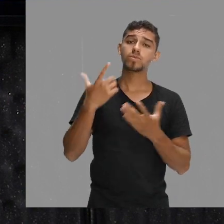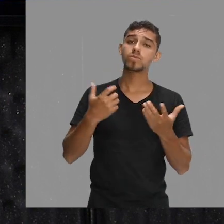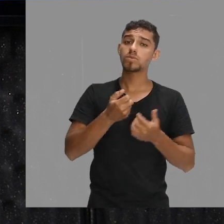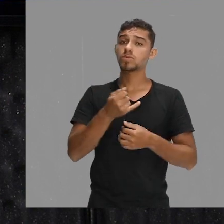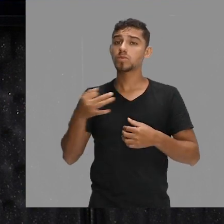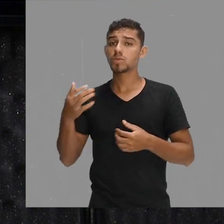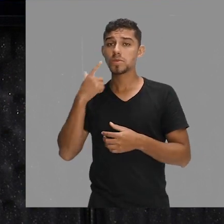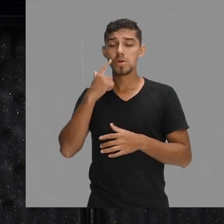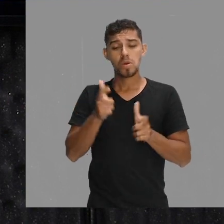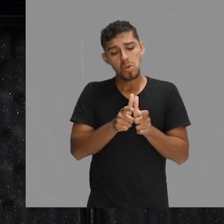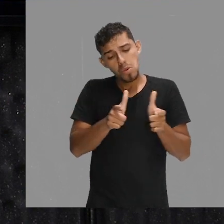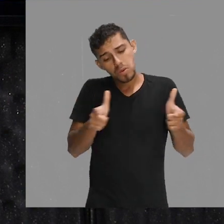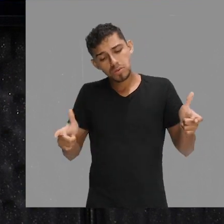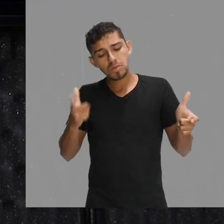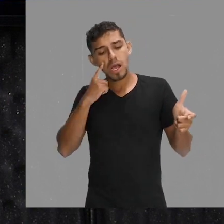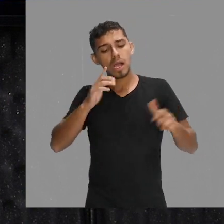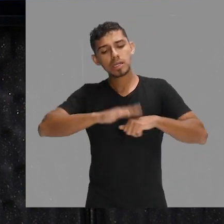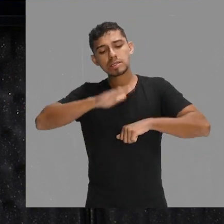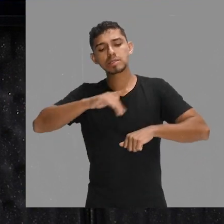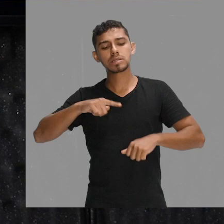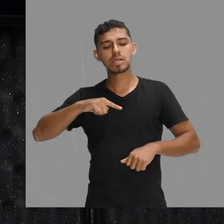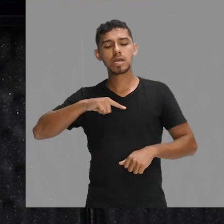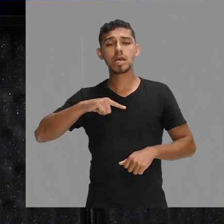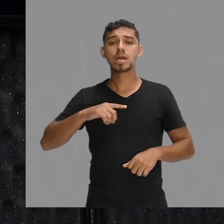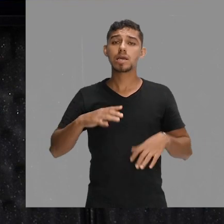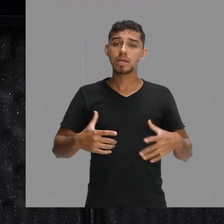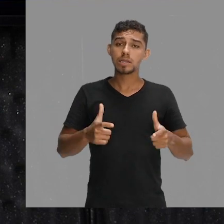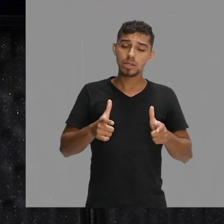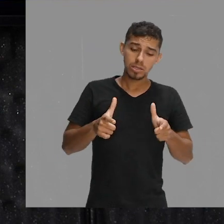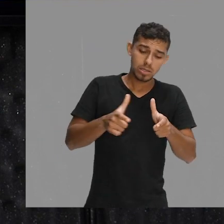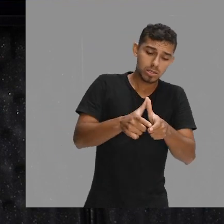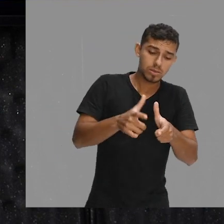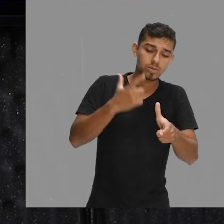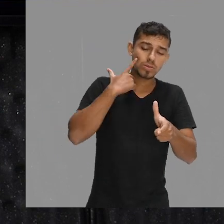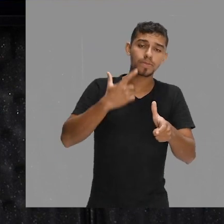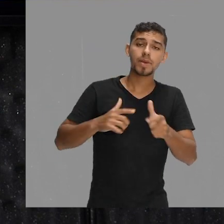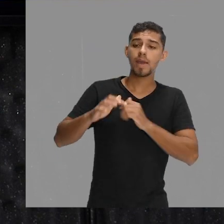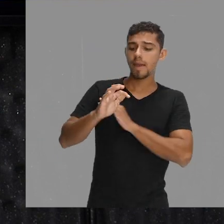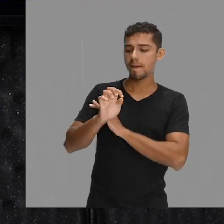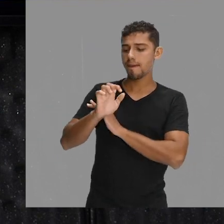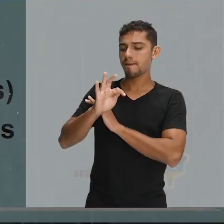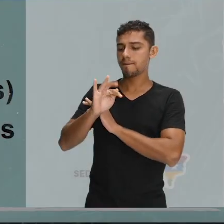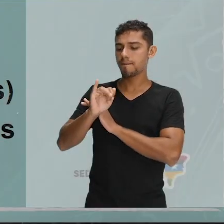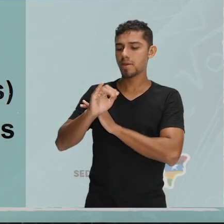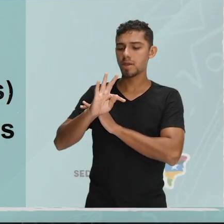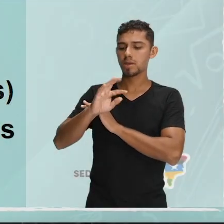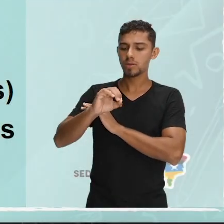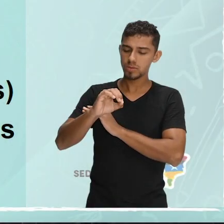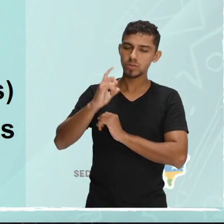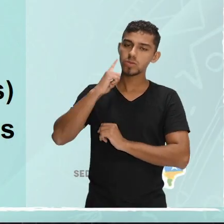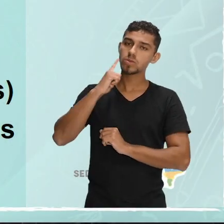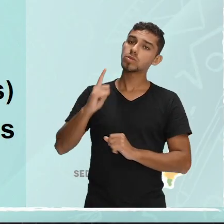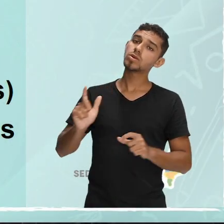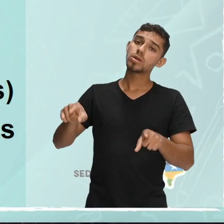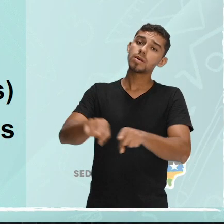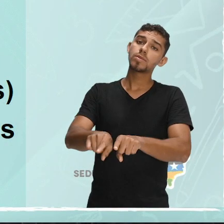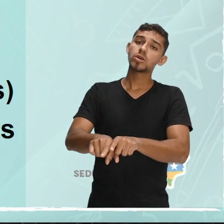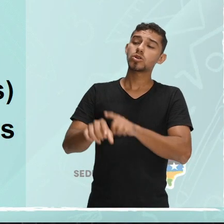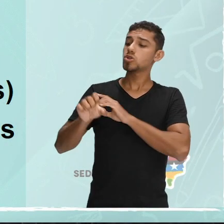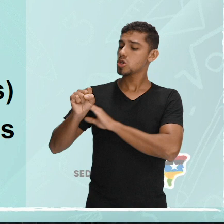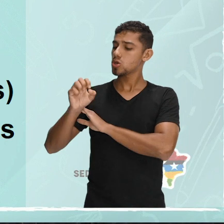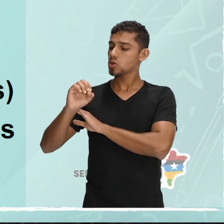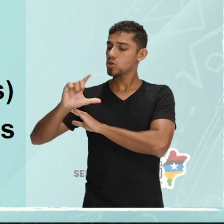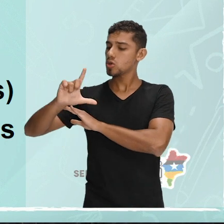partículas. Quanto mais partículas tivermos, maior será o efeito qualitativo. Já um soluto